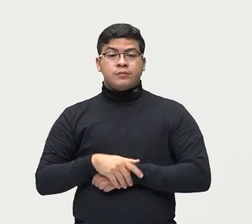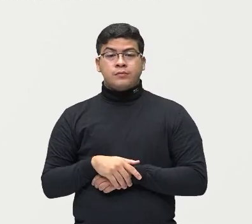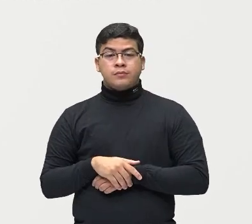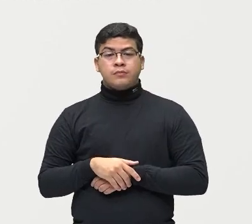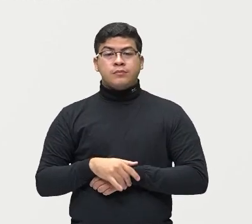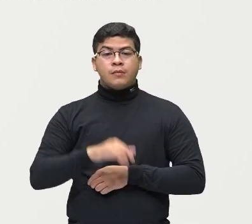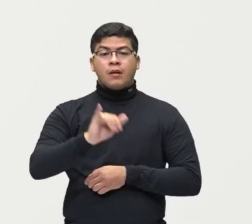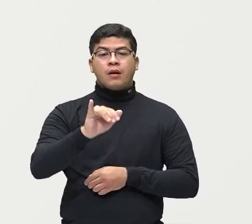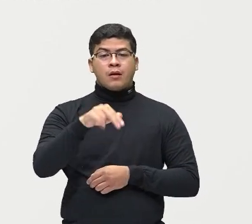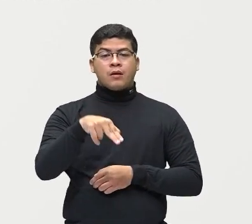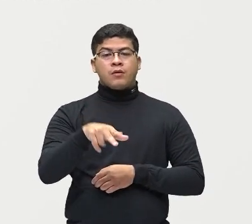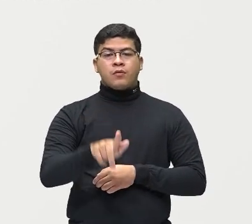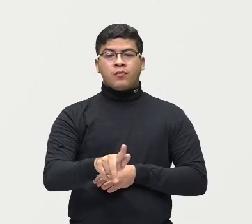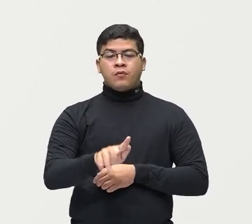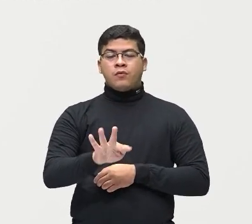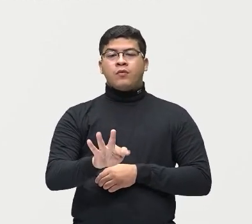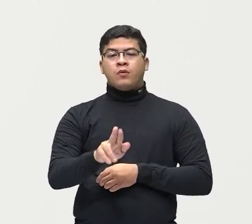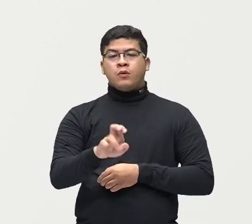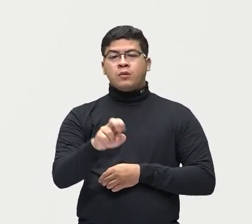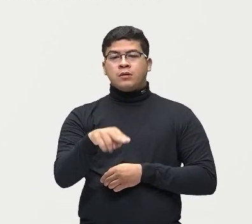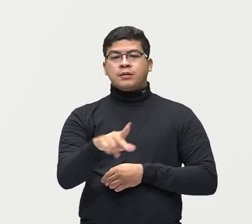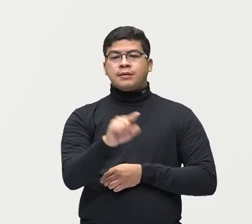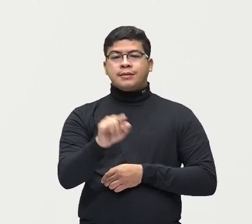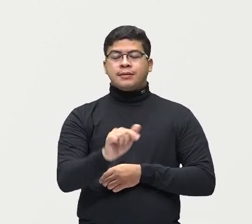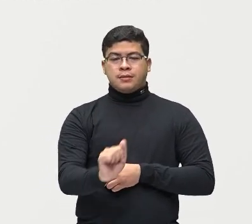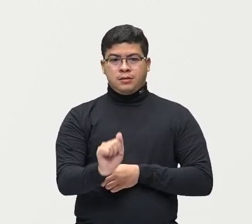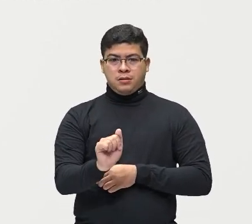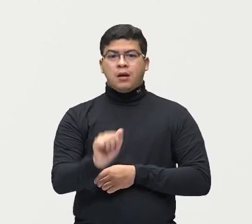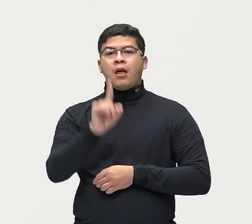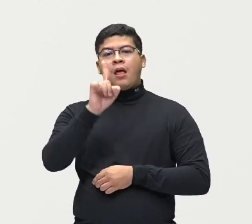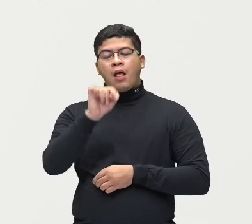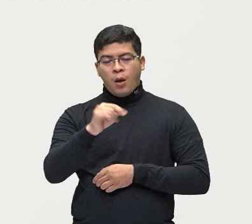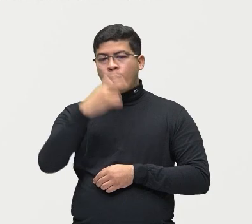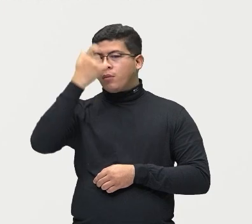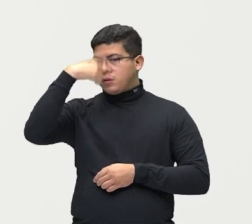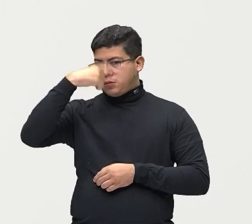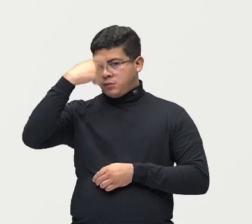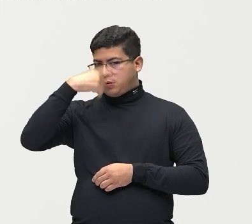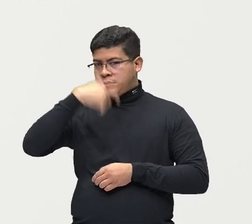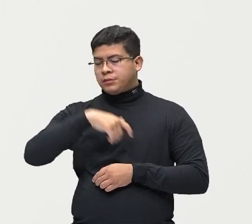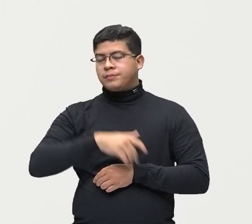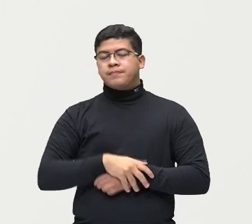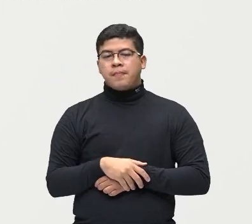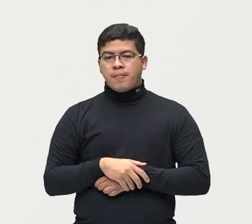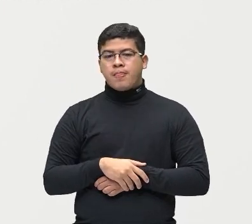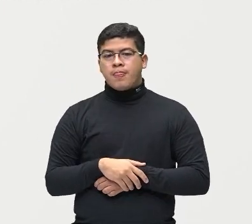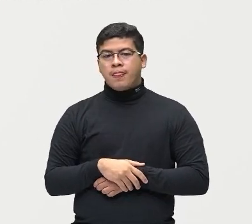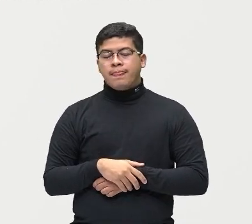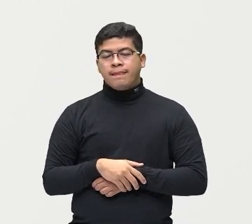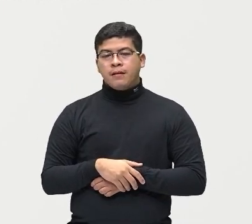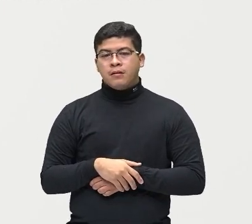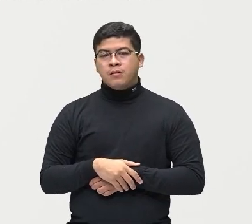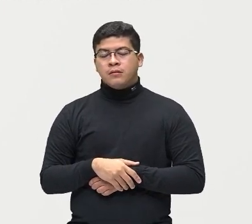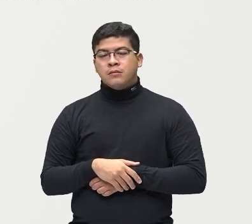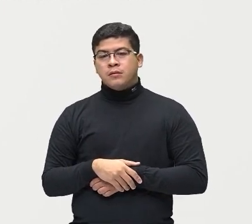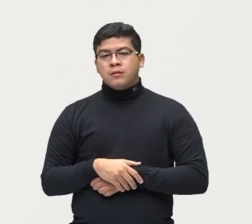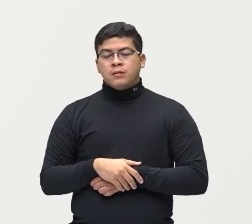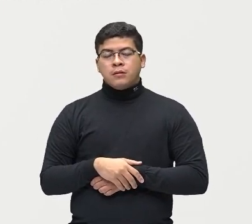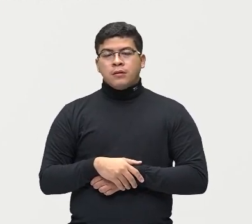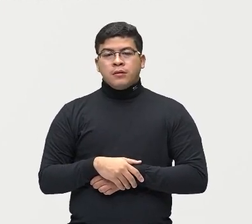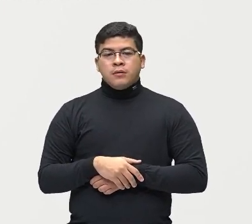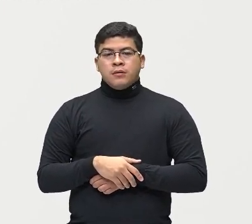influenza, né? Quem foi o pesquisador que conseguiu desenvolver essa vacina para eliminar a